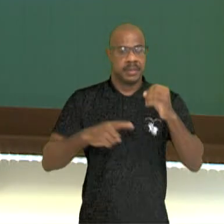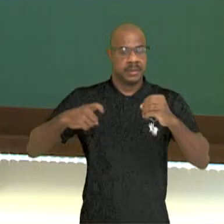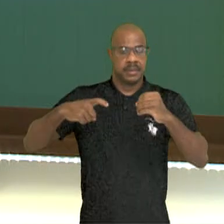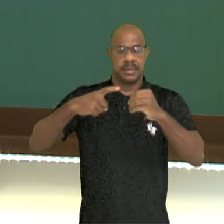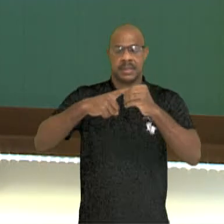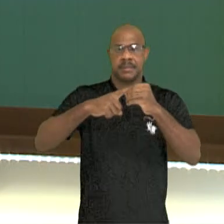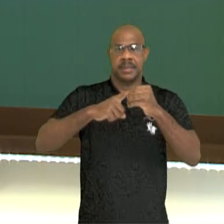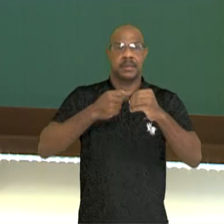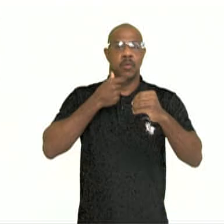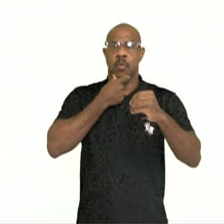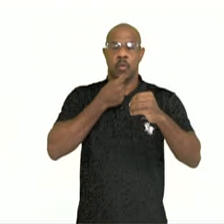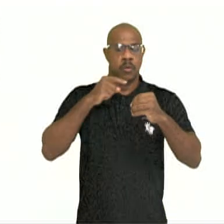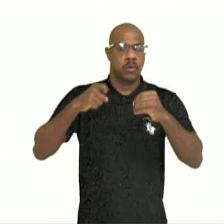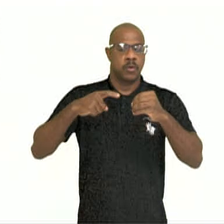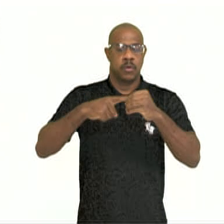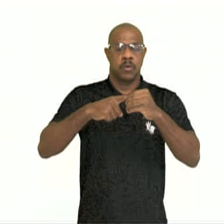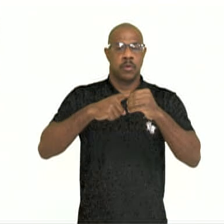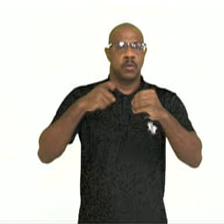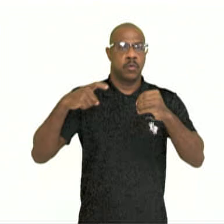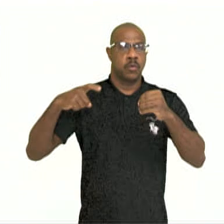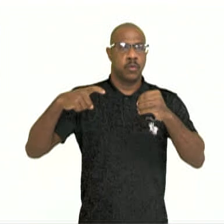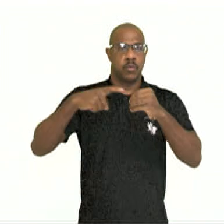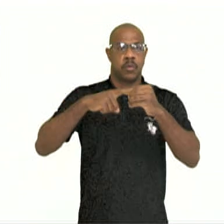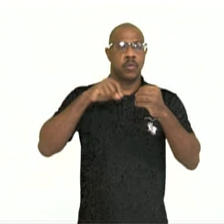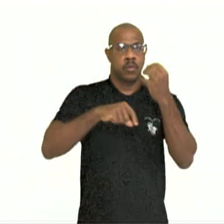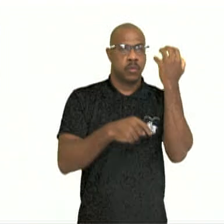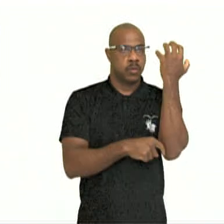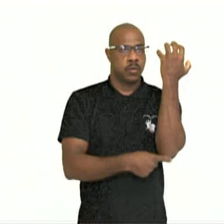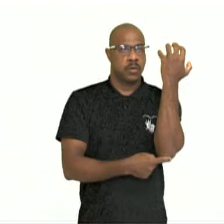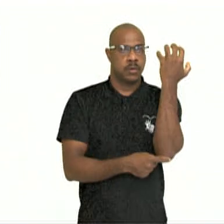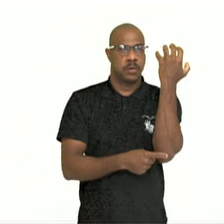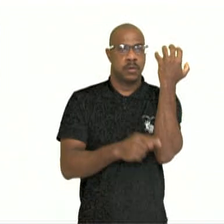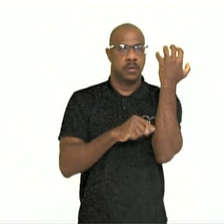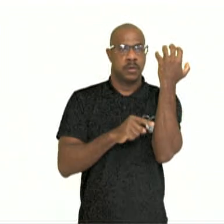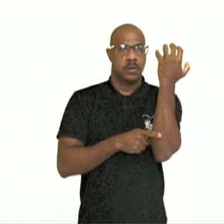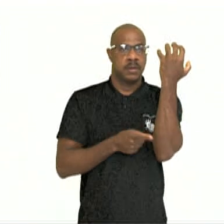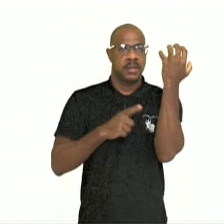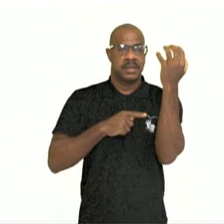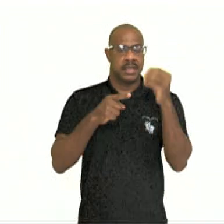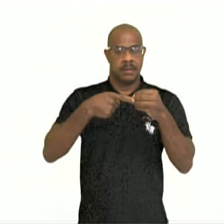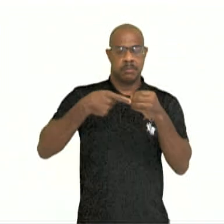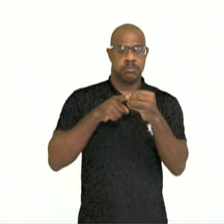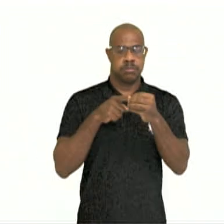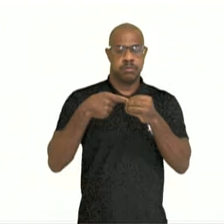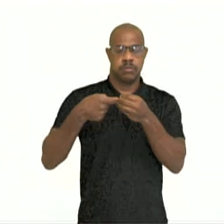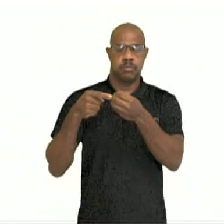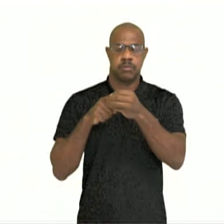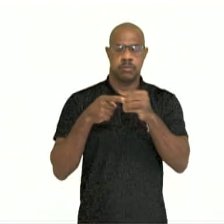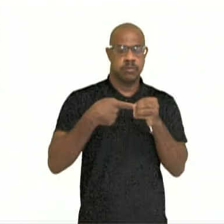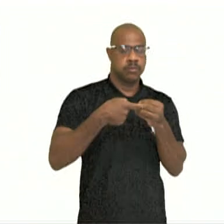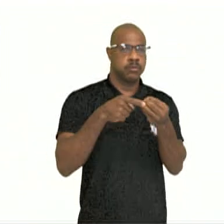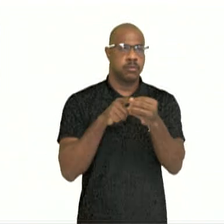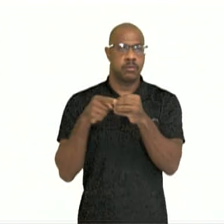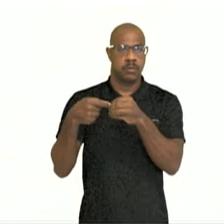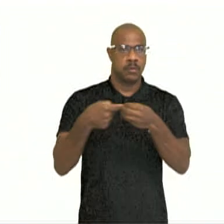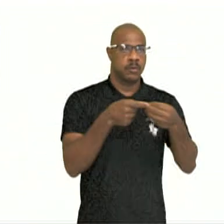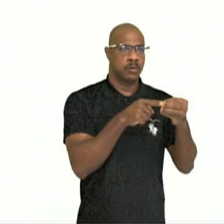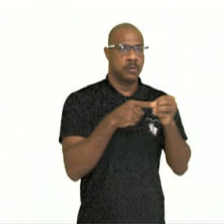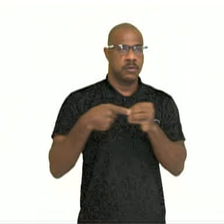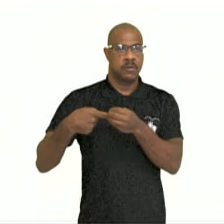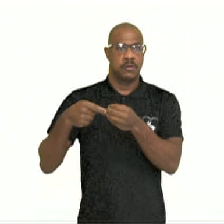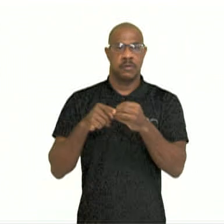gametas masculinos, que são essas estruturas aqui, eles são flagelados. Então, para que ele encontre o óvulo, né, o